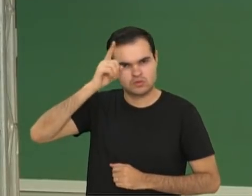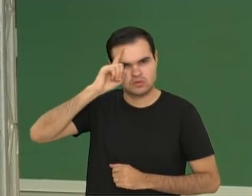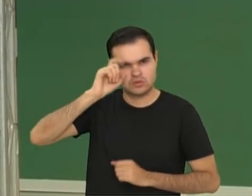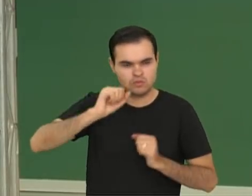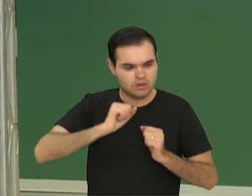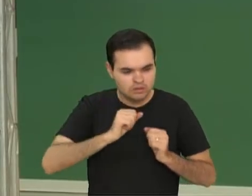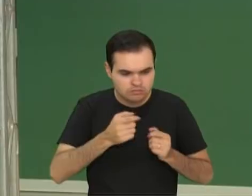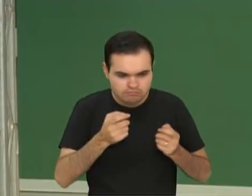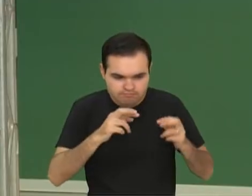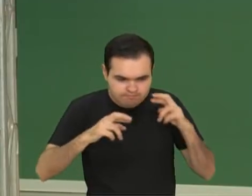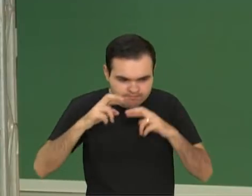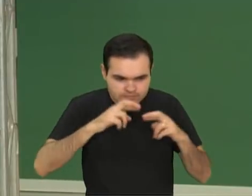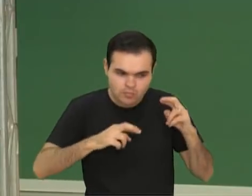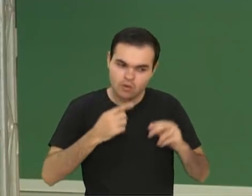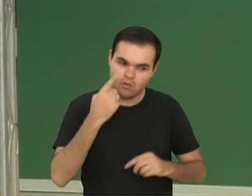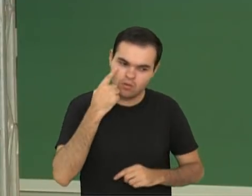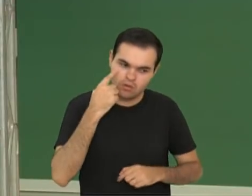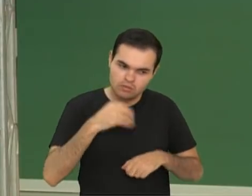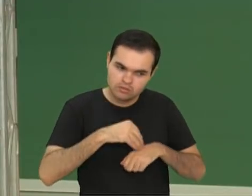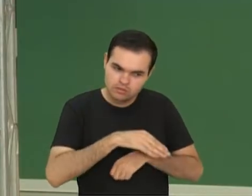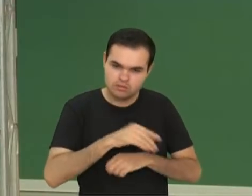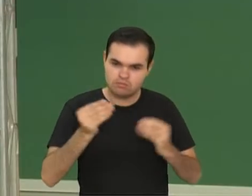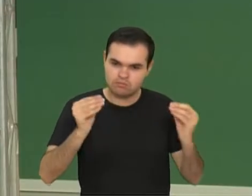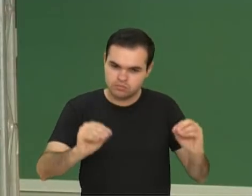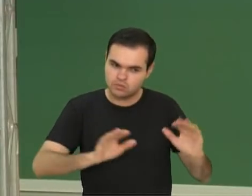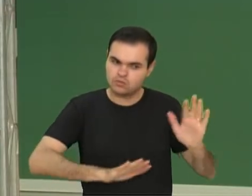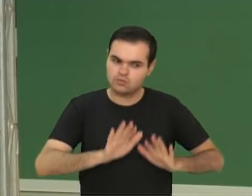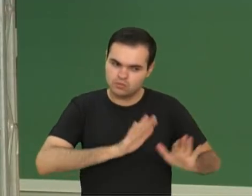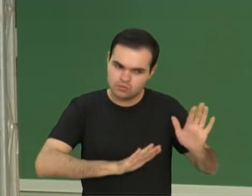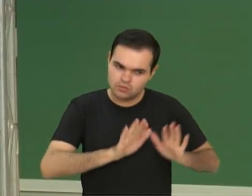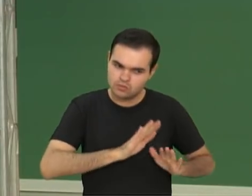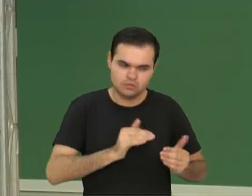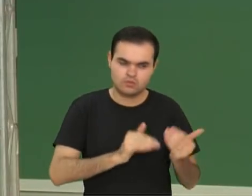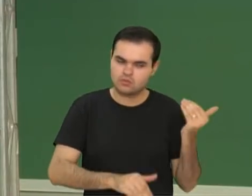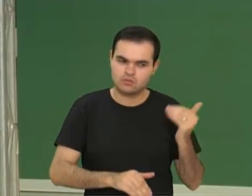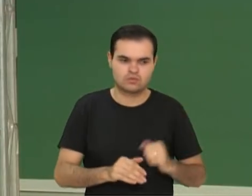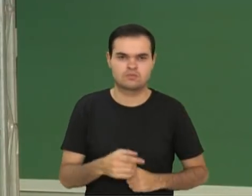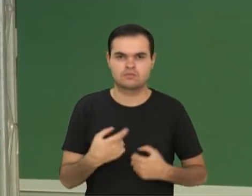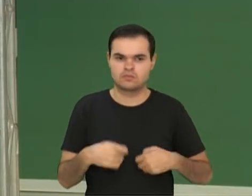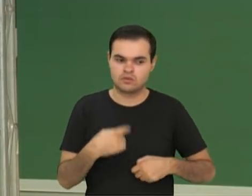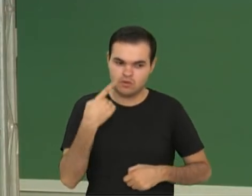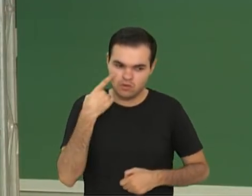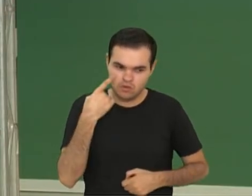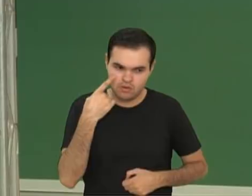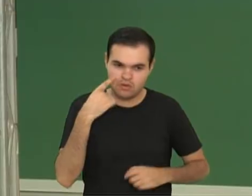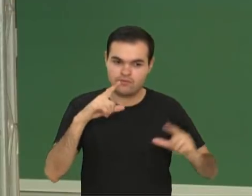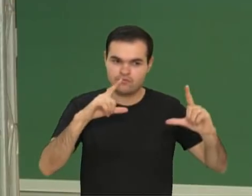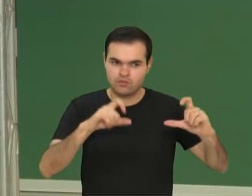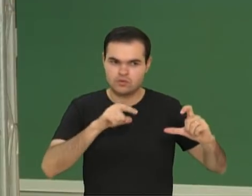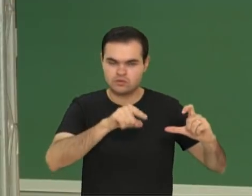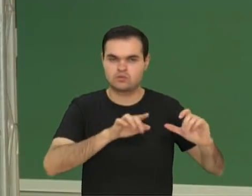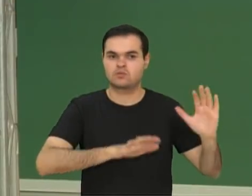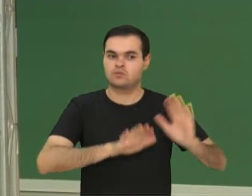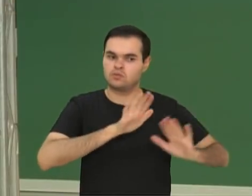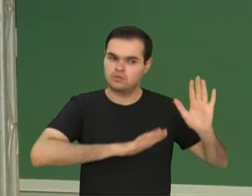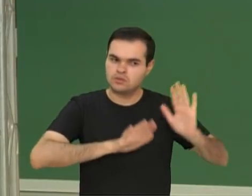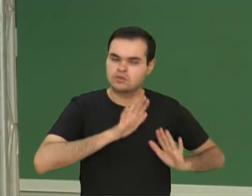poderiam supervisionar, dizer, olha, essa postagem não está adequada, olha, essa foto você não